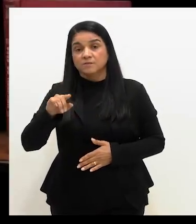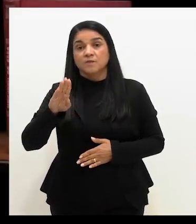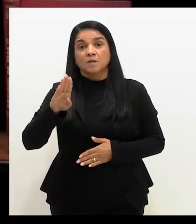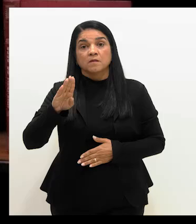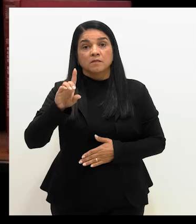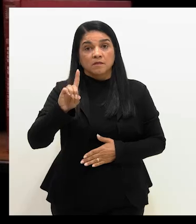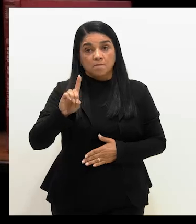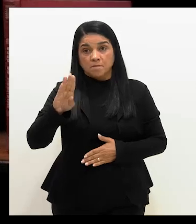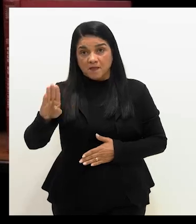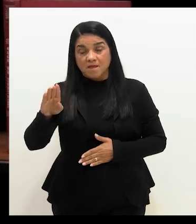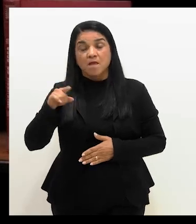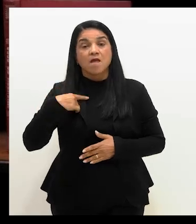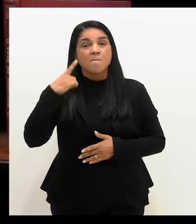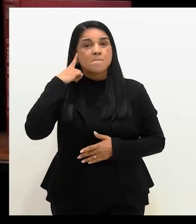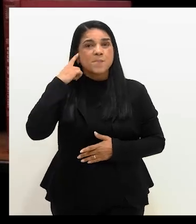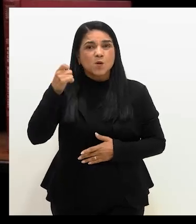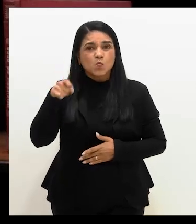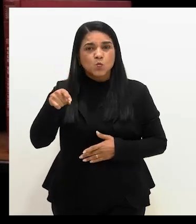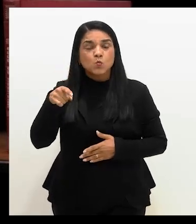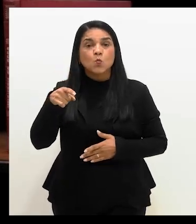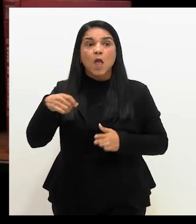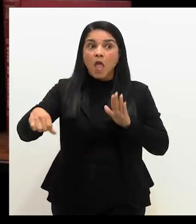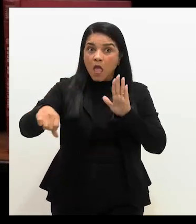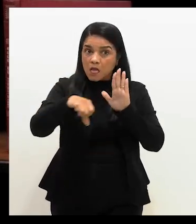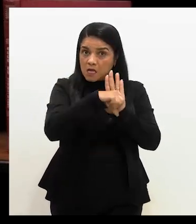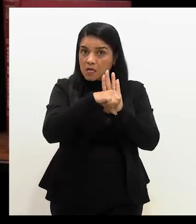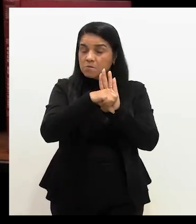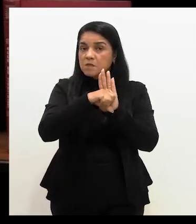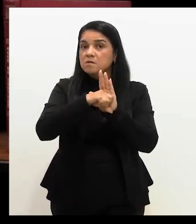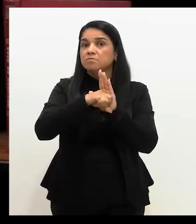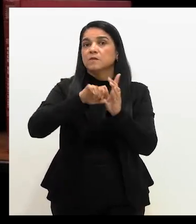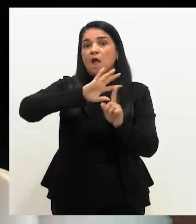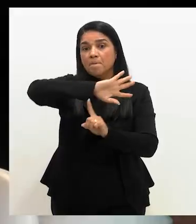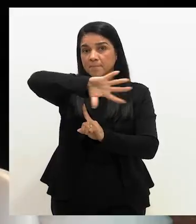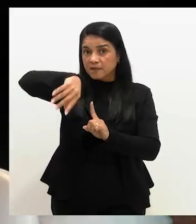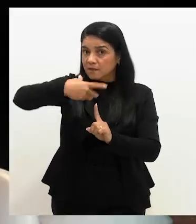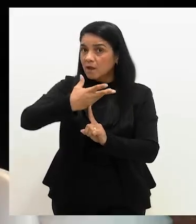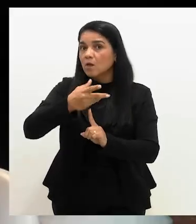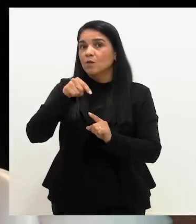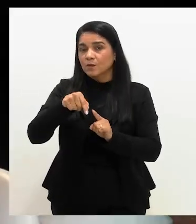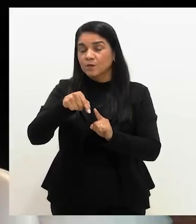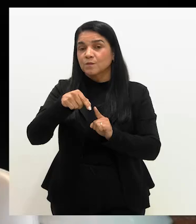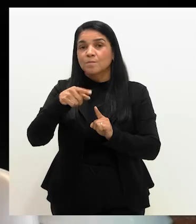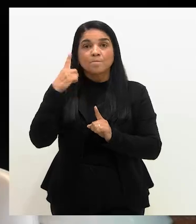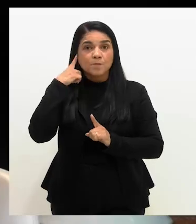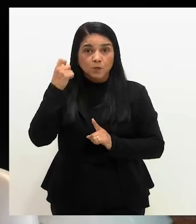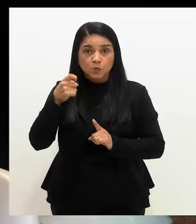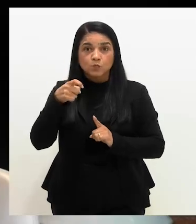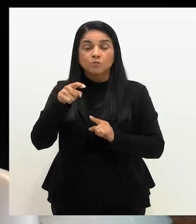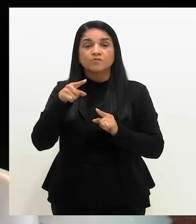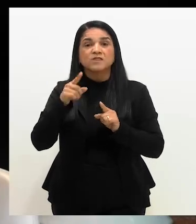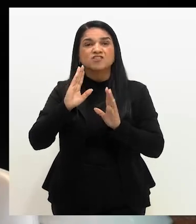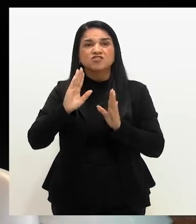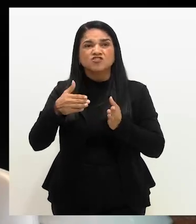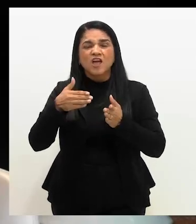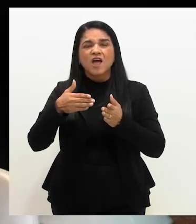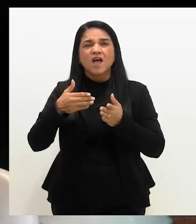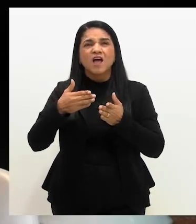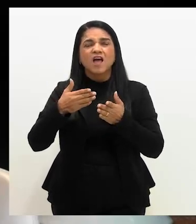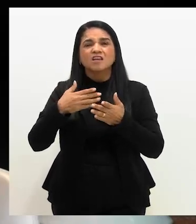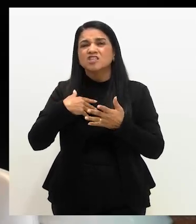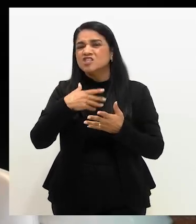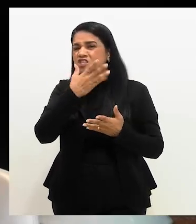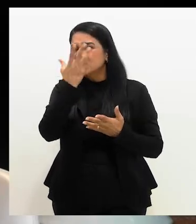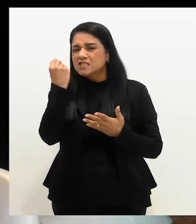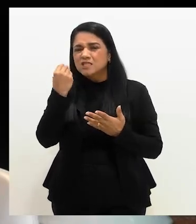É uma poluição, não deixa de ser poluição. E poluição é crime ambiental. É uma coisa que a gente deixou muito tempo como